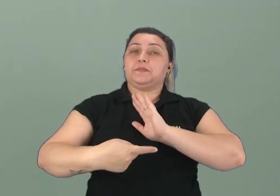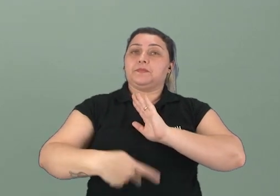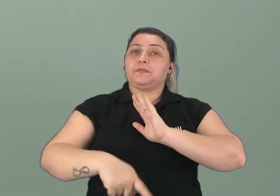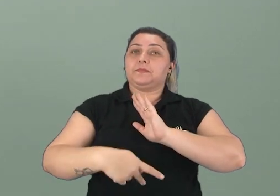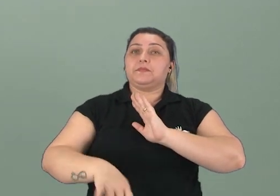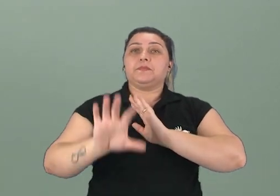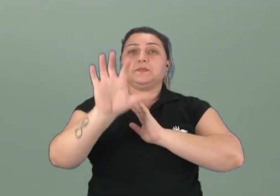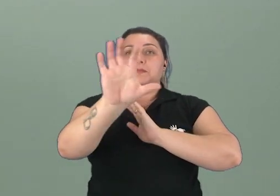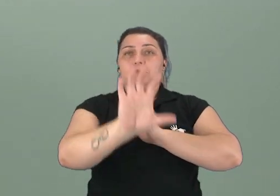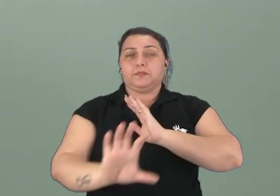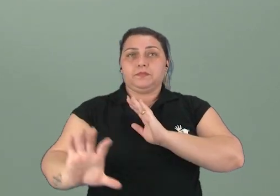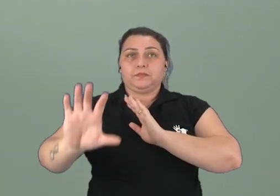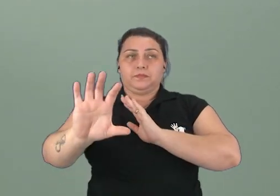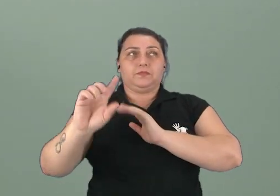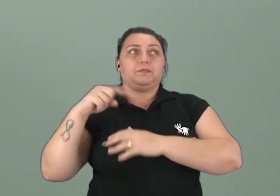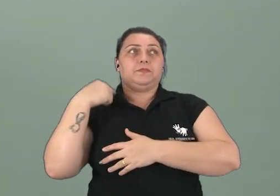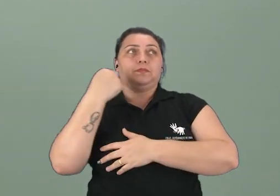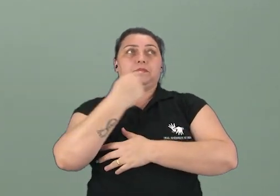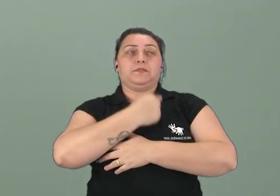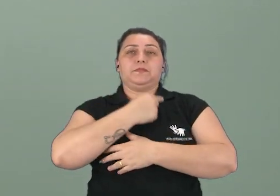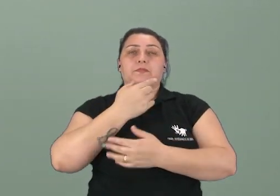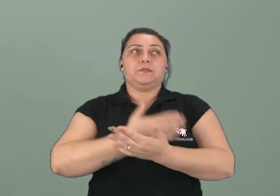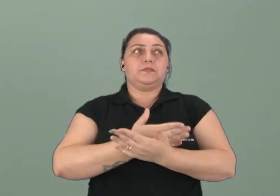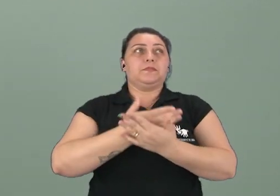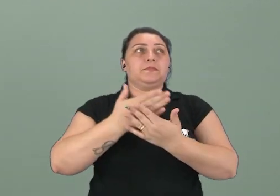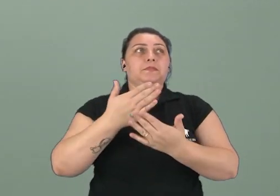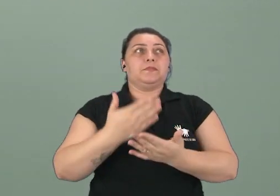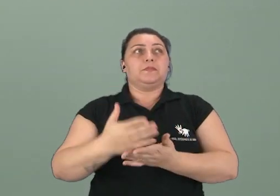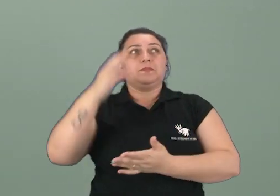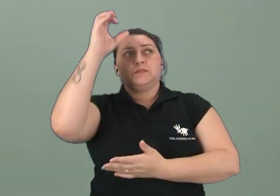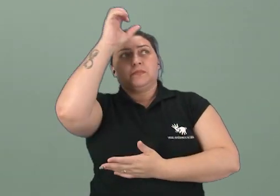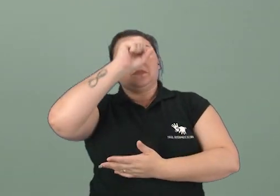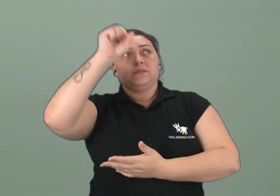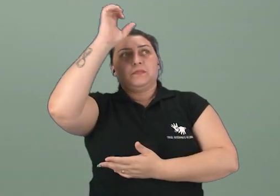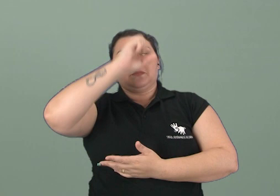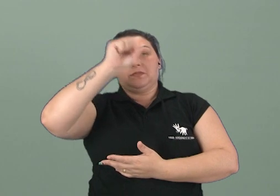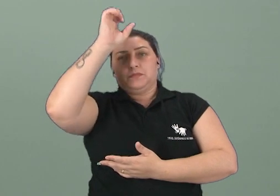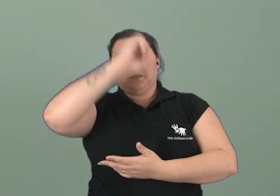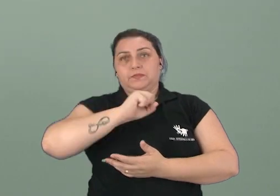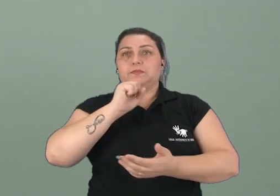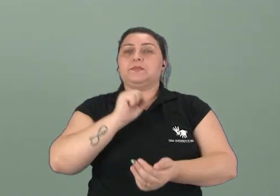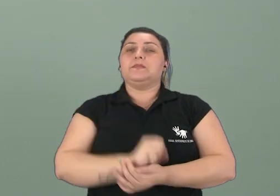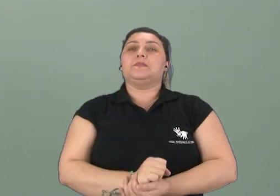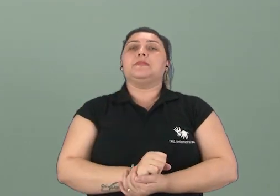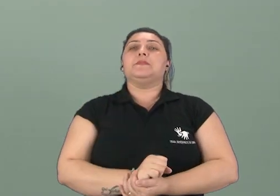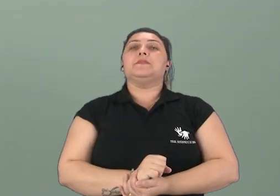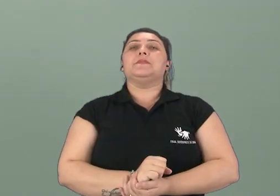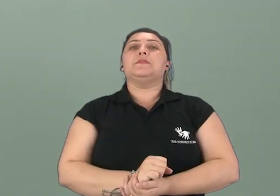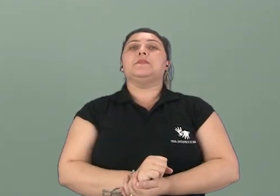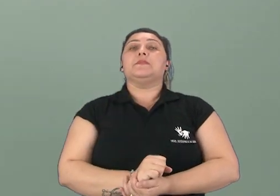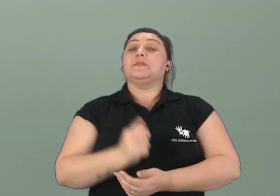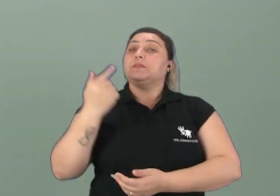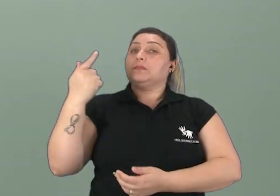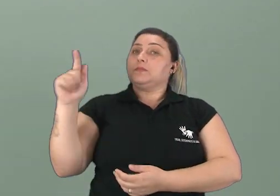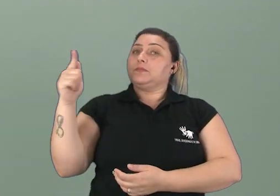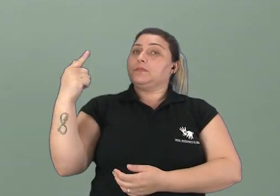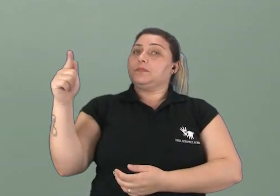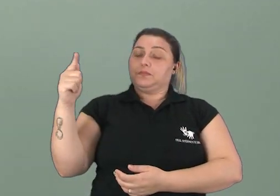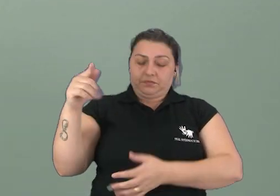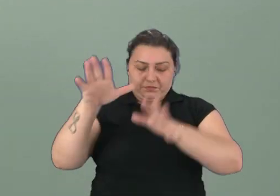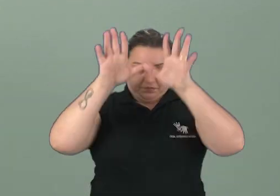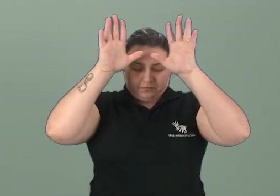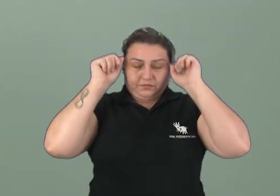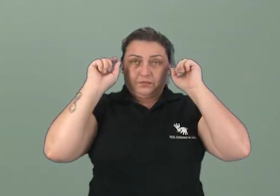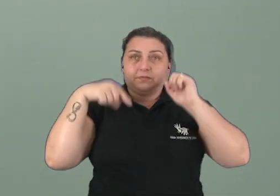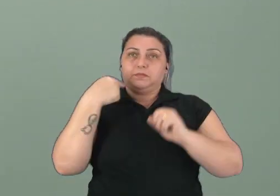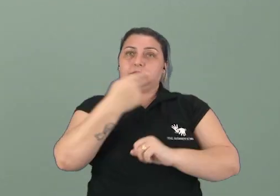nossa região. E para a gente começar a aprender um pouco sobre a nossa parte geográfica acreana,